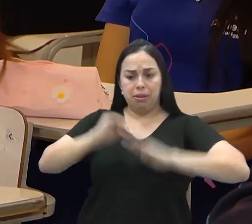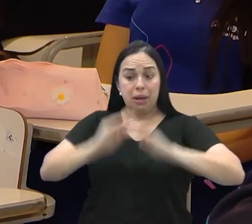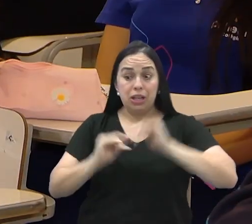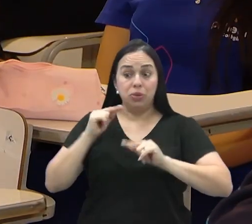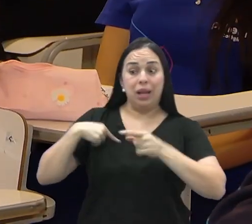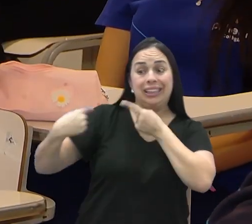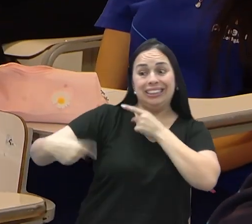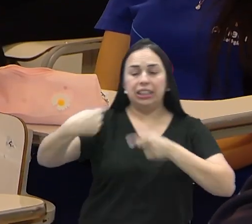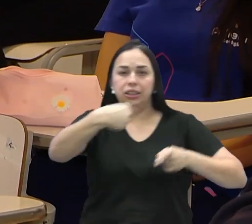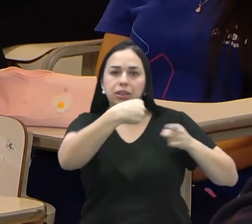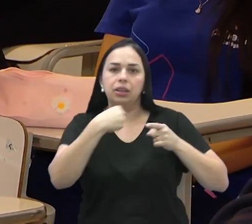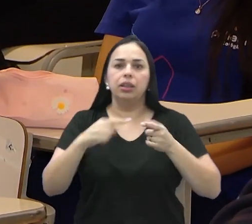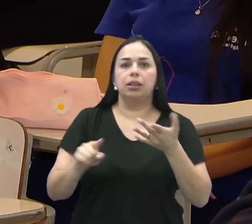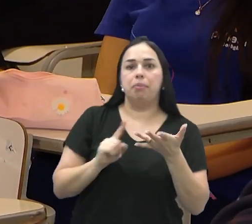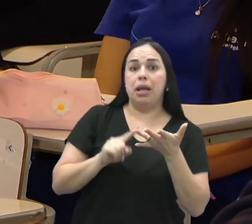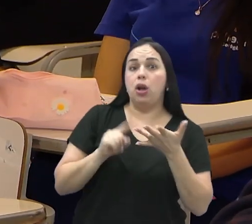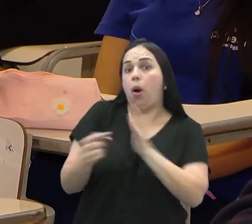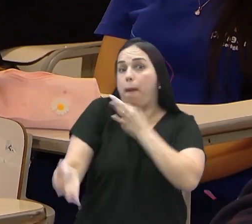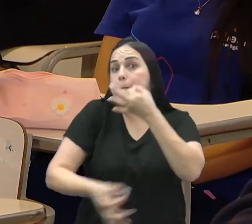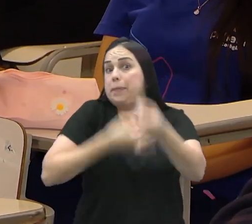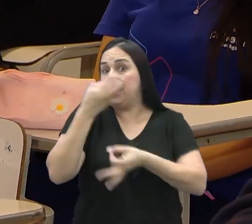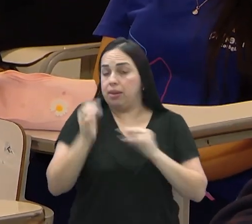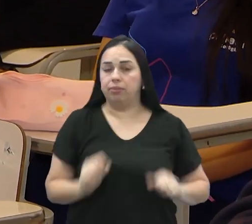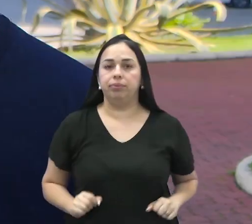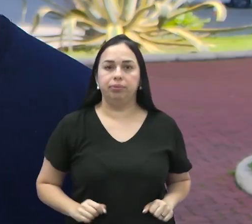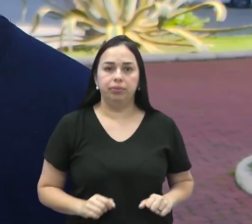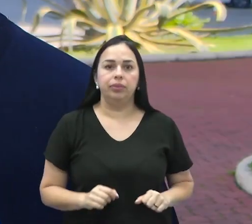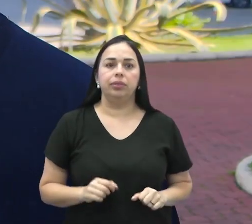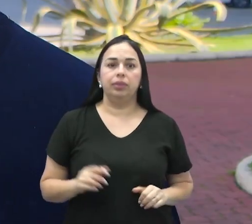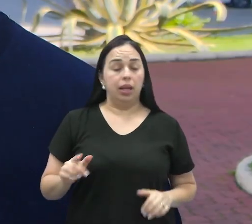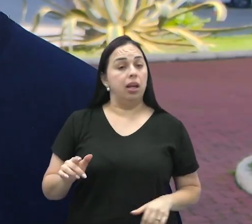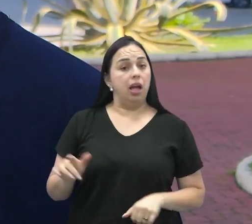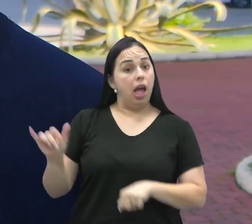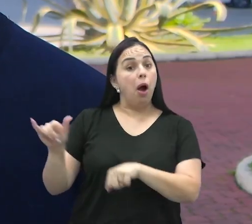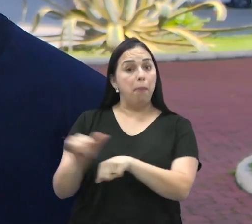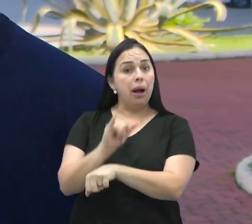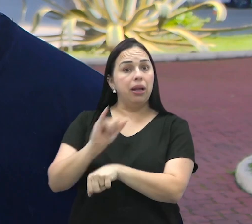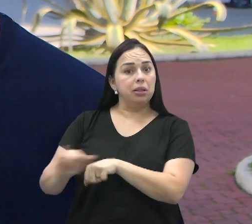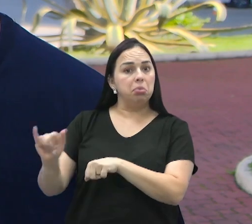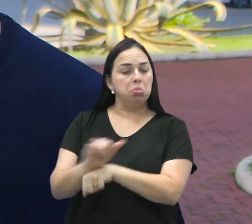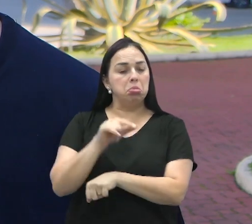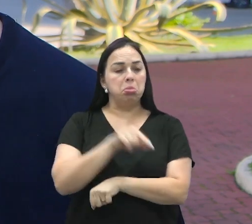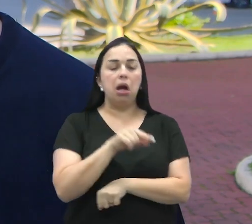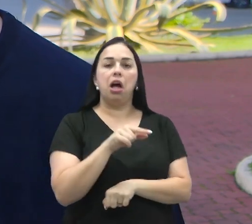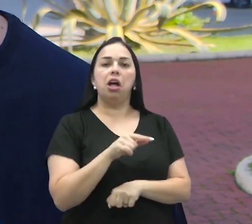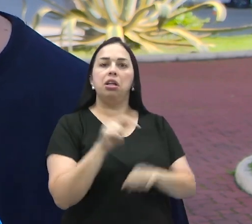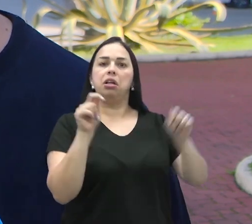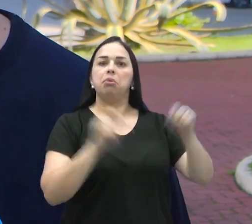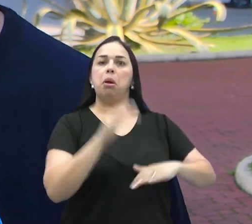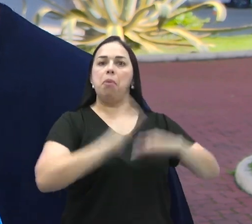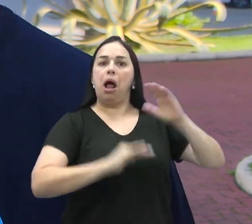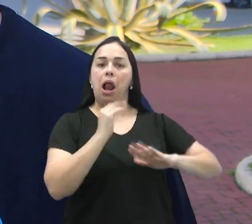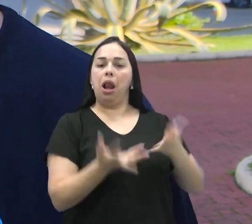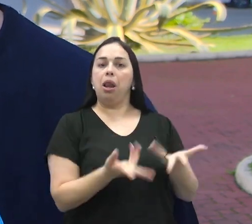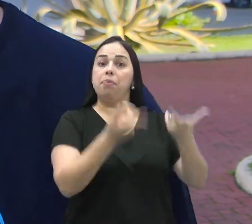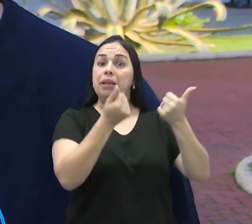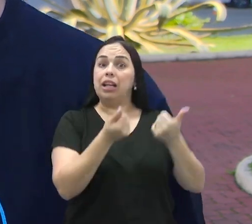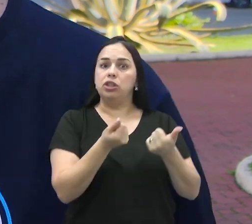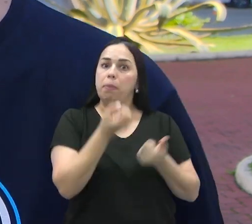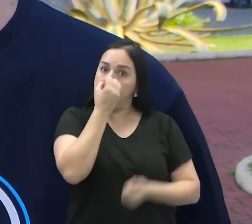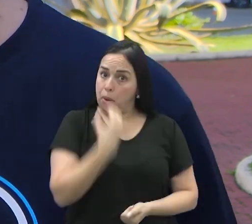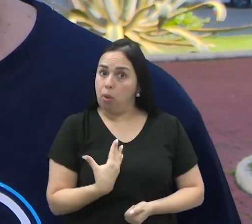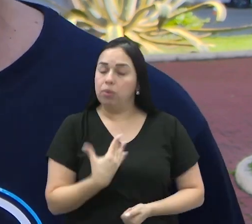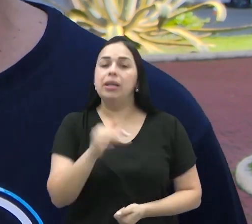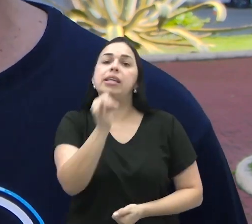estimulam habilidades como o debate e o pensamento crítico. Elas são uma ferramenta fundamental para desenvolver habilidades